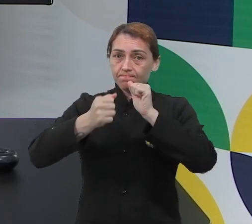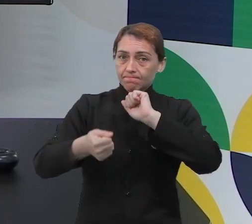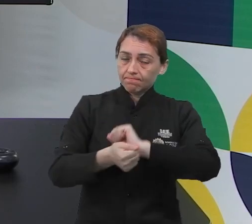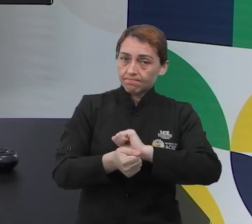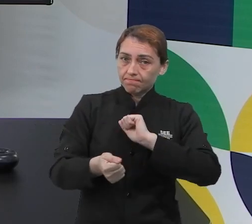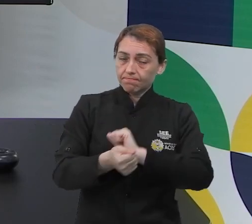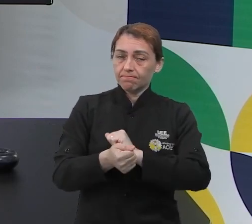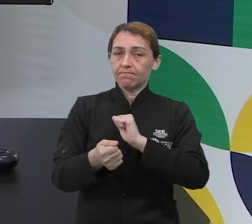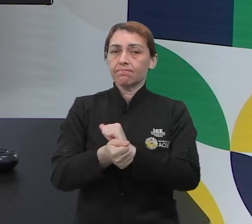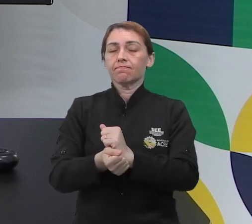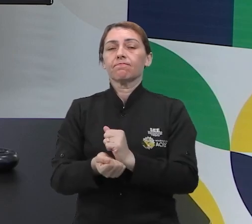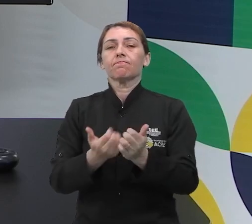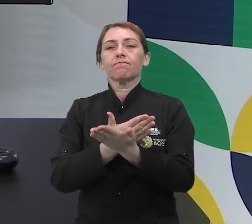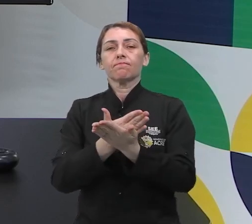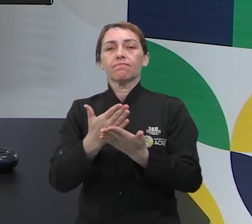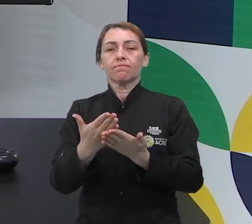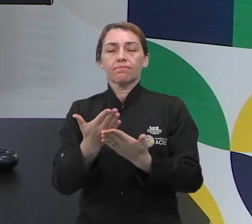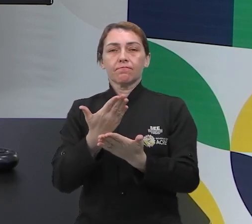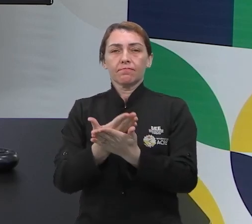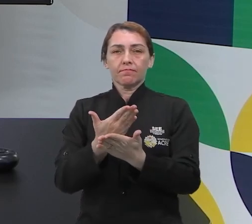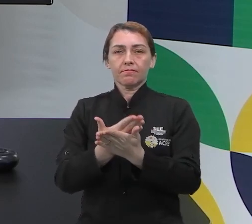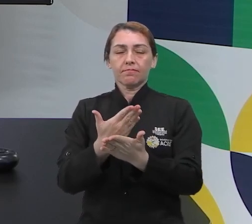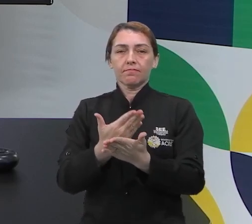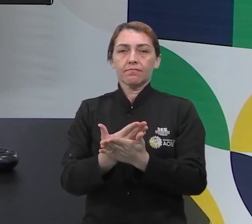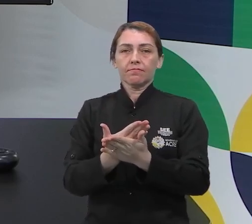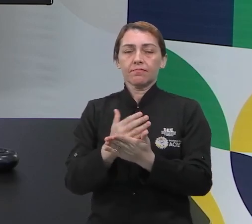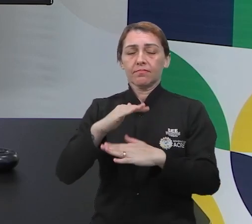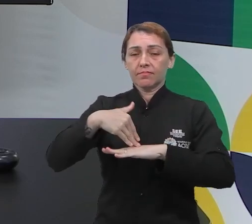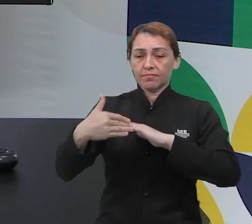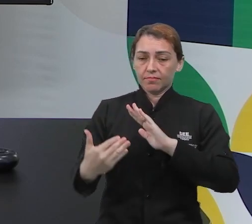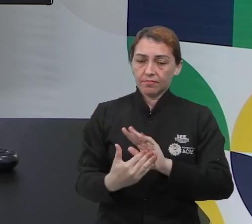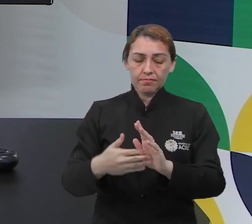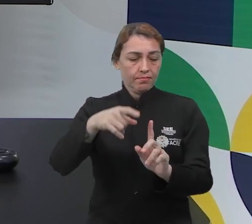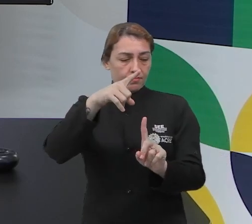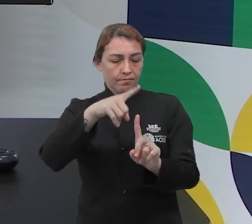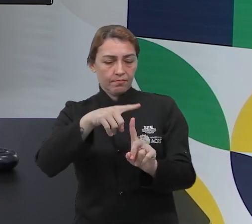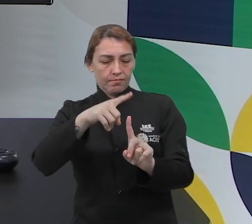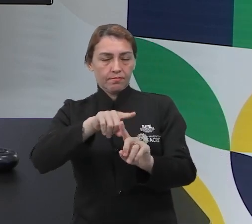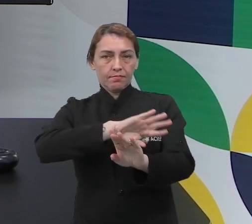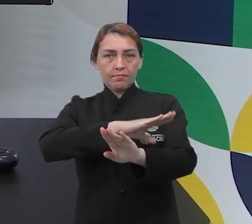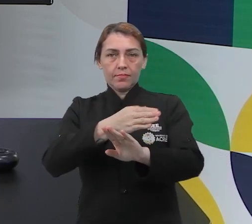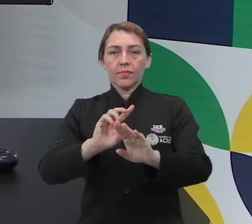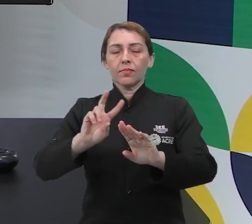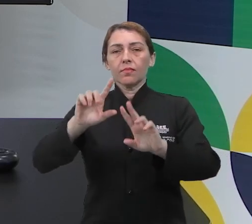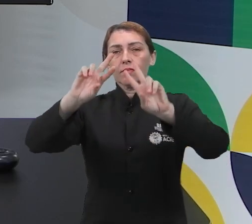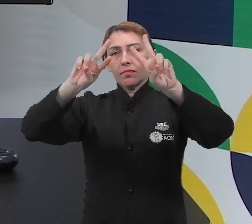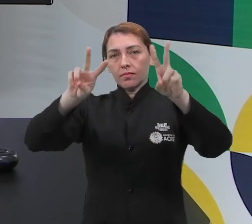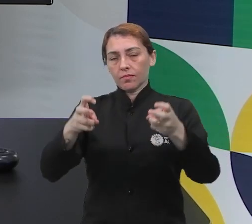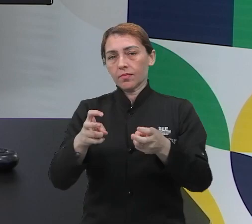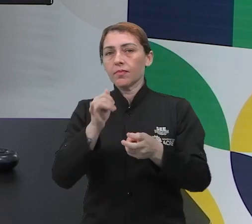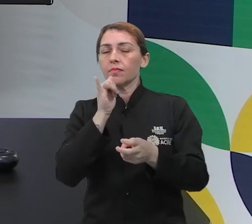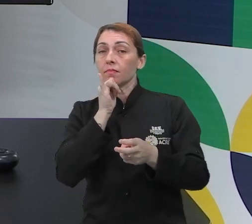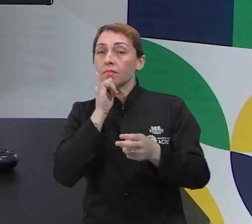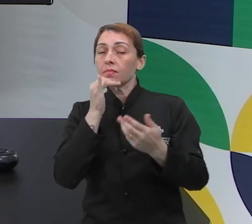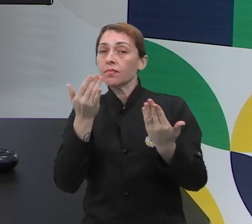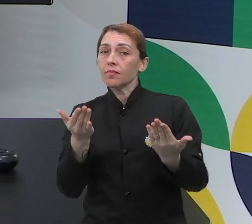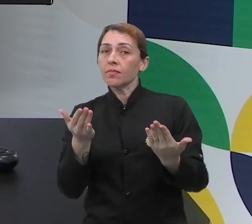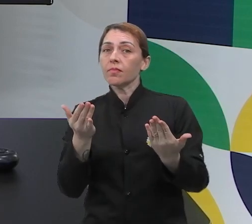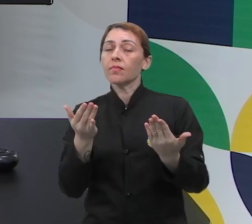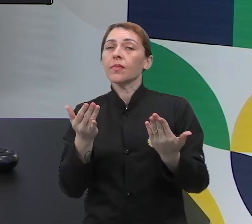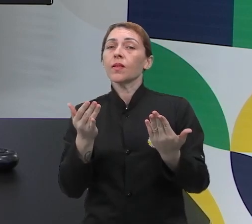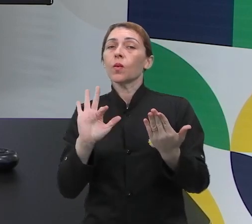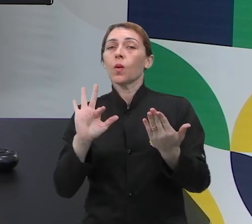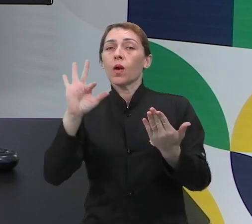lá no início da aula, todas essas formas de relevo com outros assuntos, como as